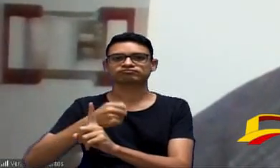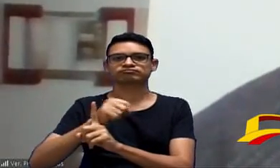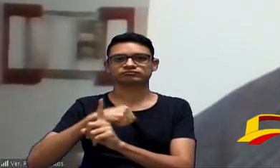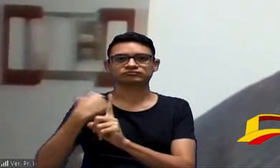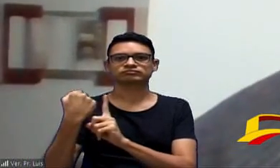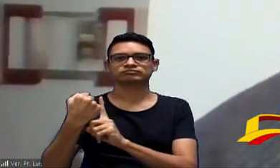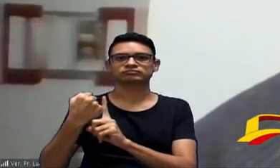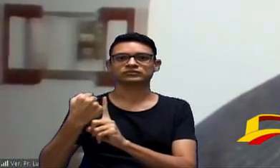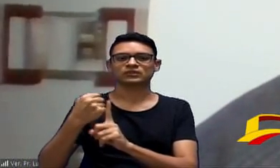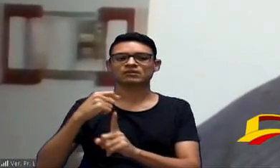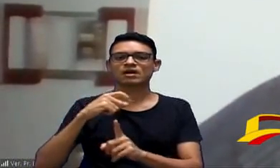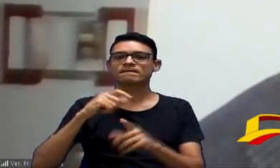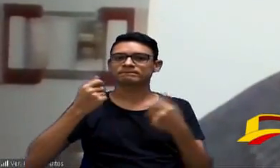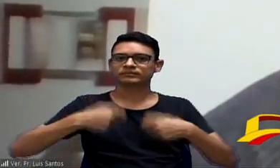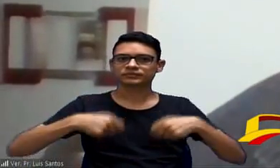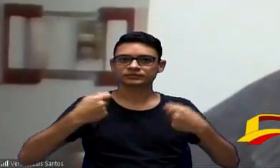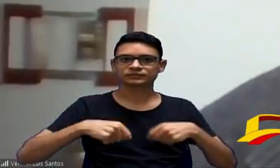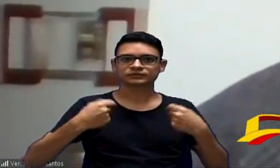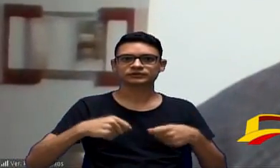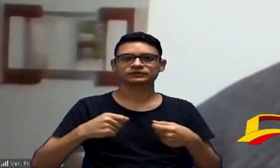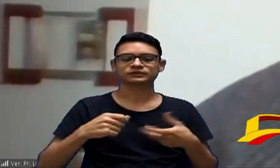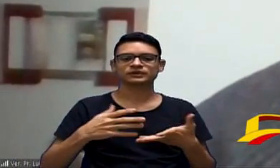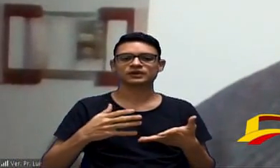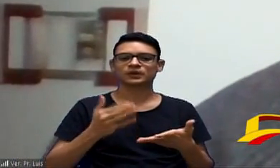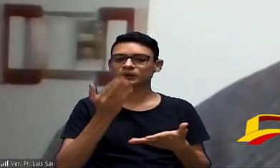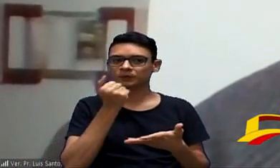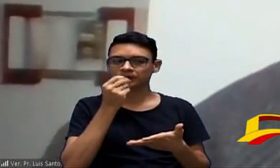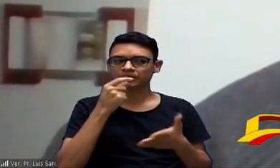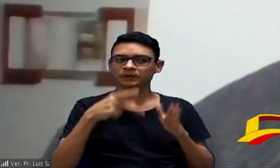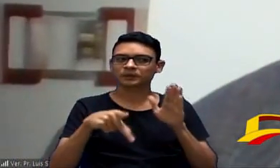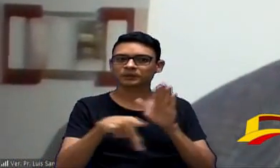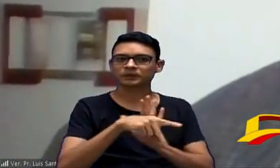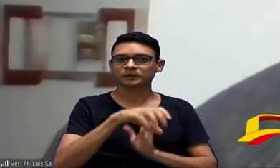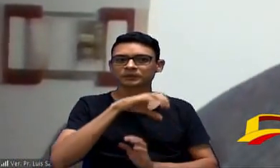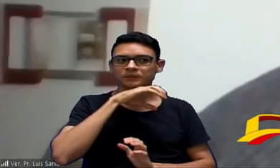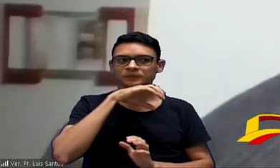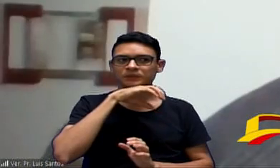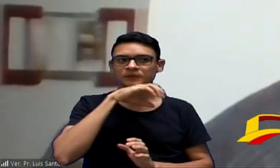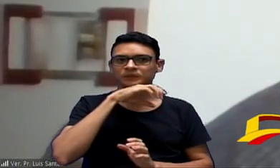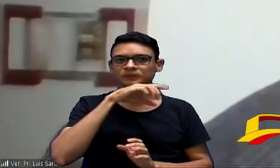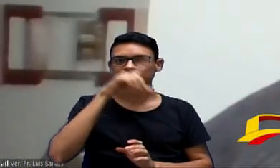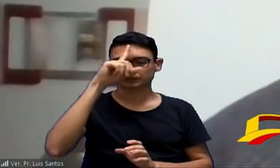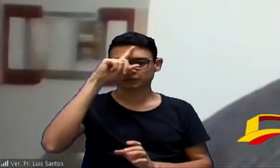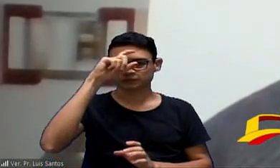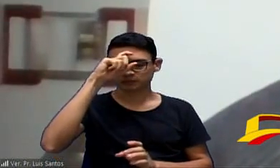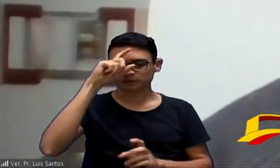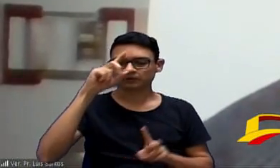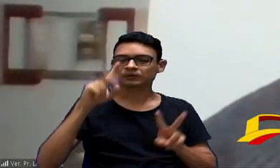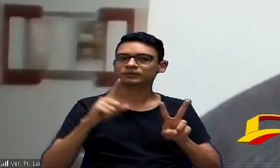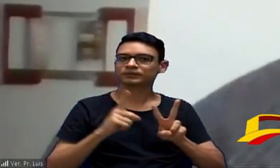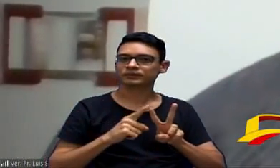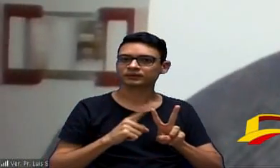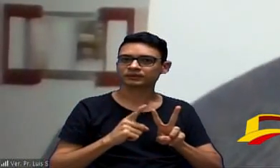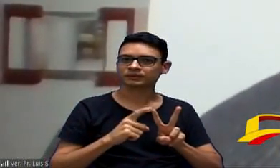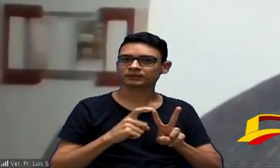precisamos de um banco de rações, nós precisamos de um hospital público veterinário